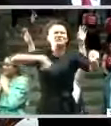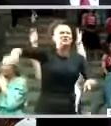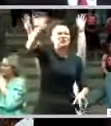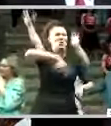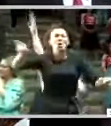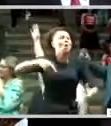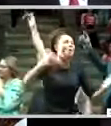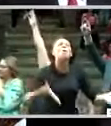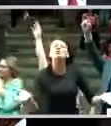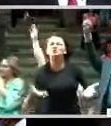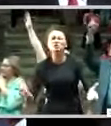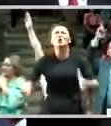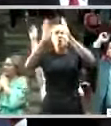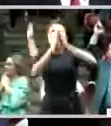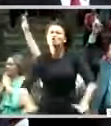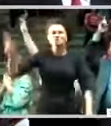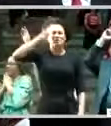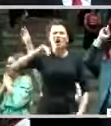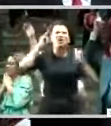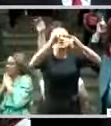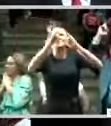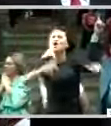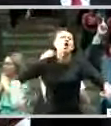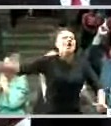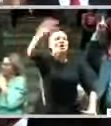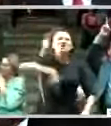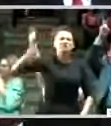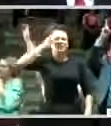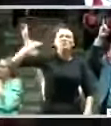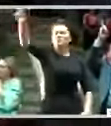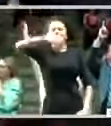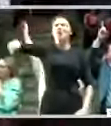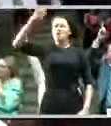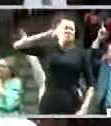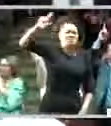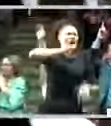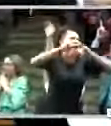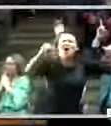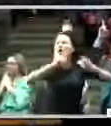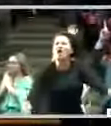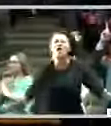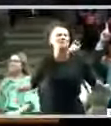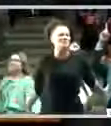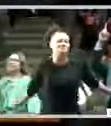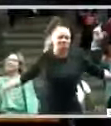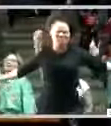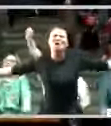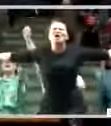tarde. Assim diz o Senhor. Assim diz o Senhor. Assim diz o Senhor. Adoro.